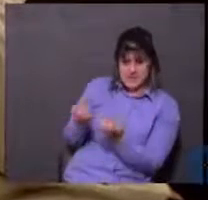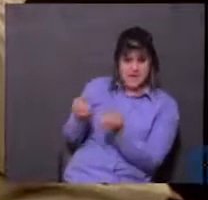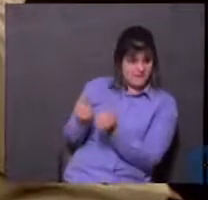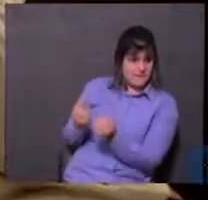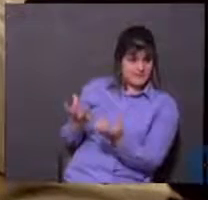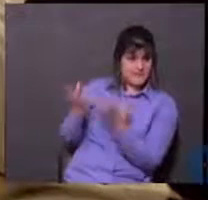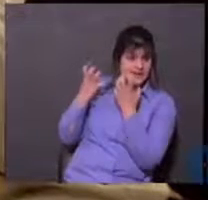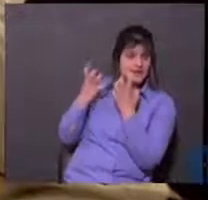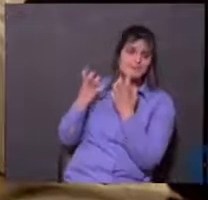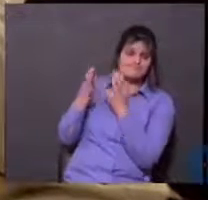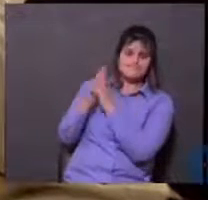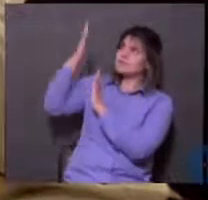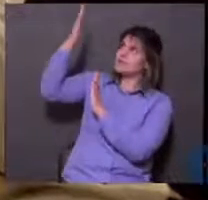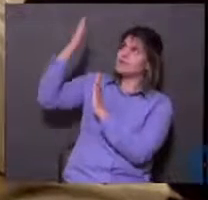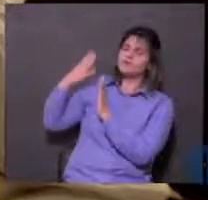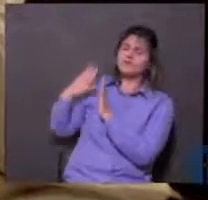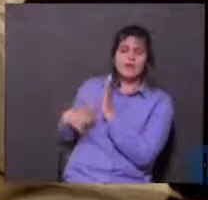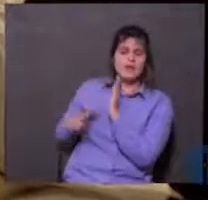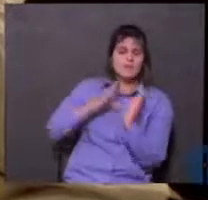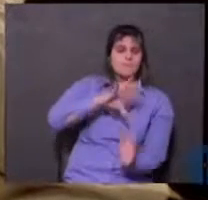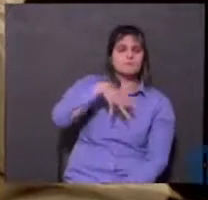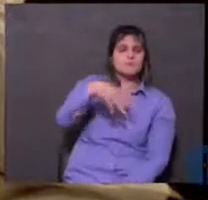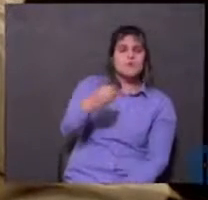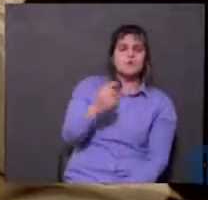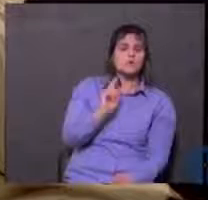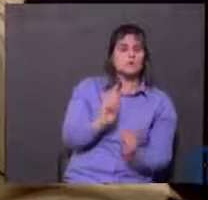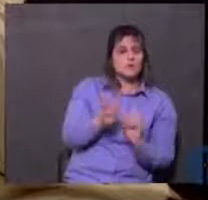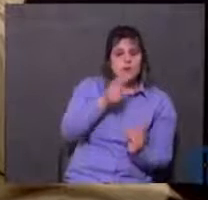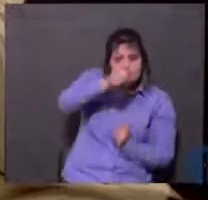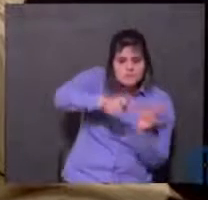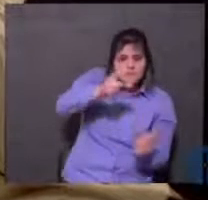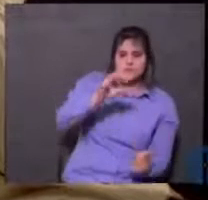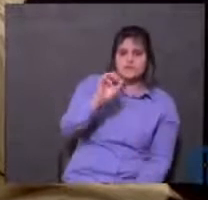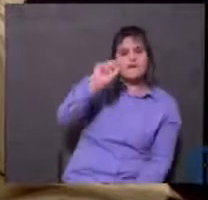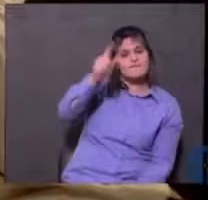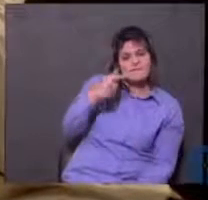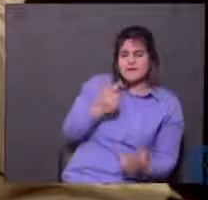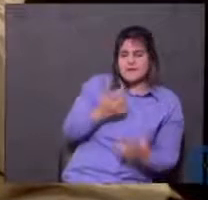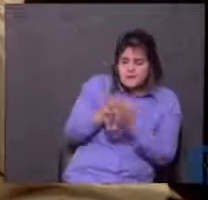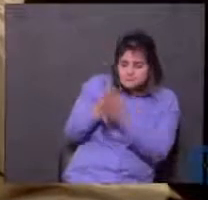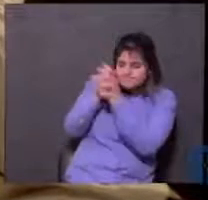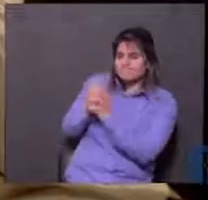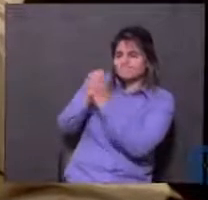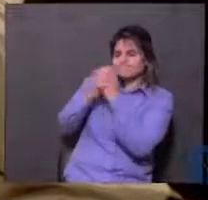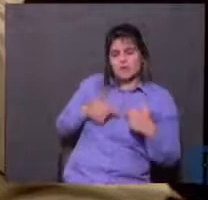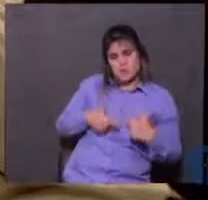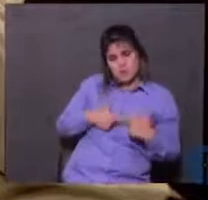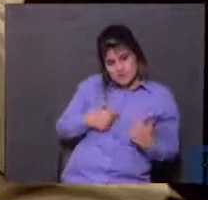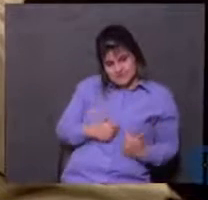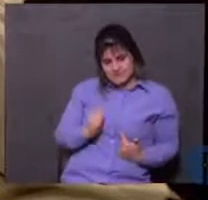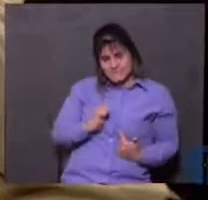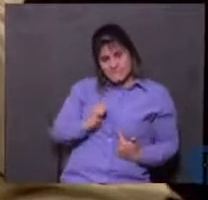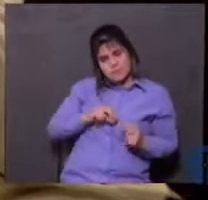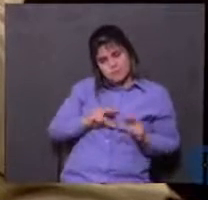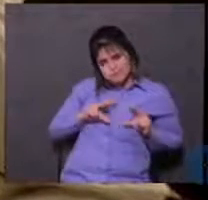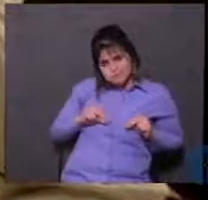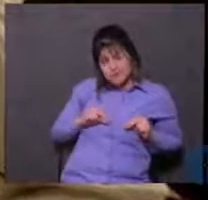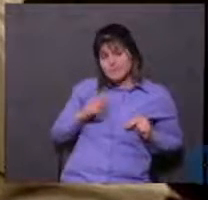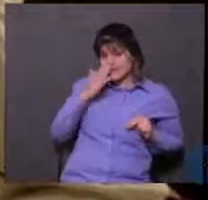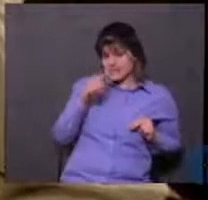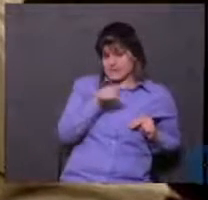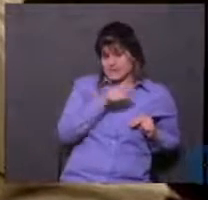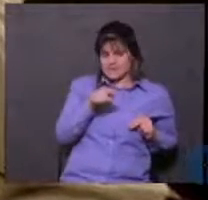quer estabelecer no mundo a devoção a meu Imaculado Coração. Se atenderem a